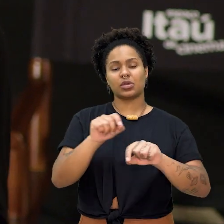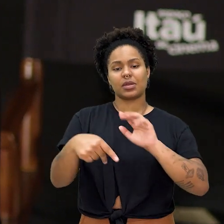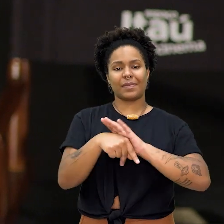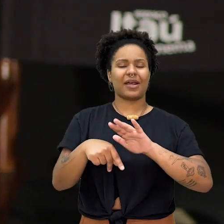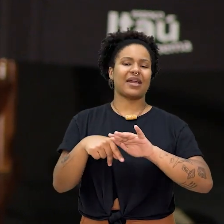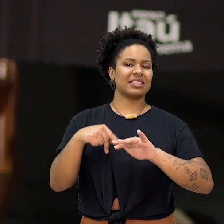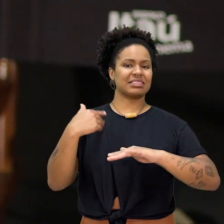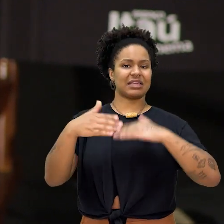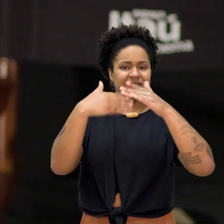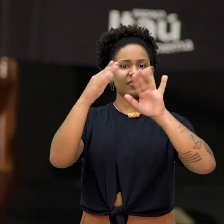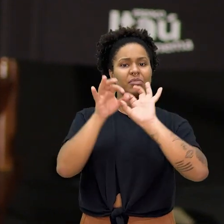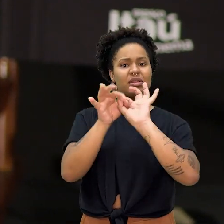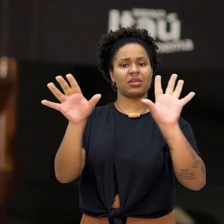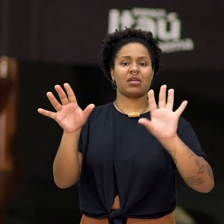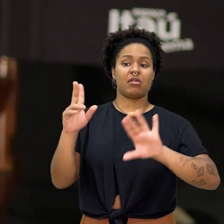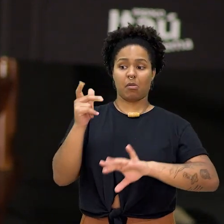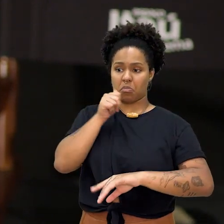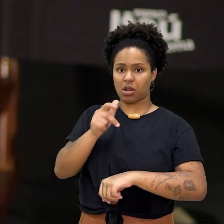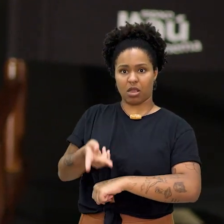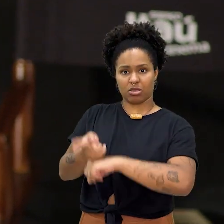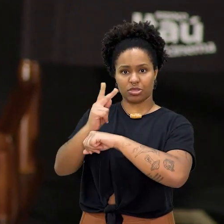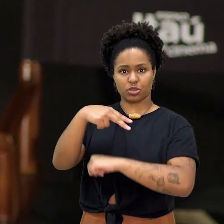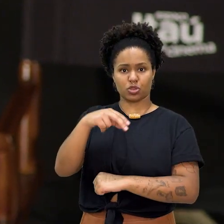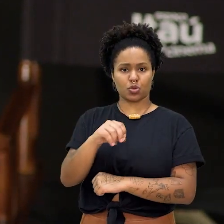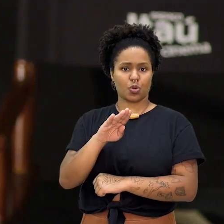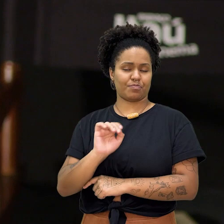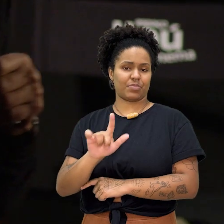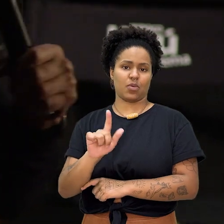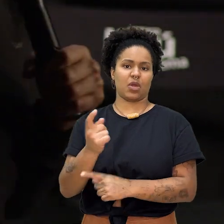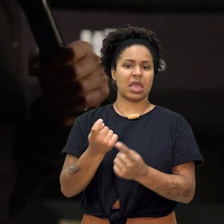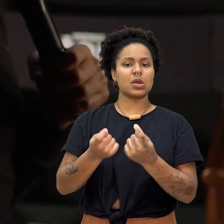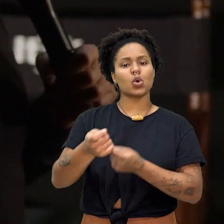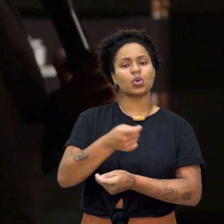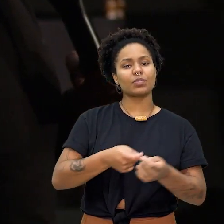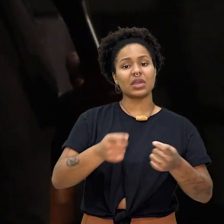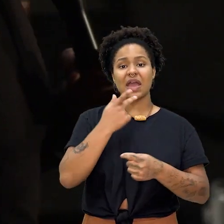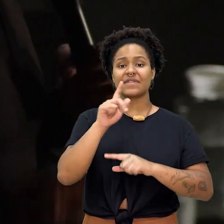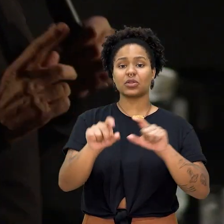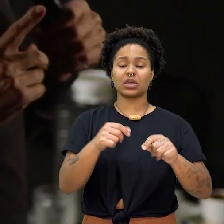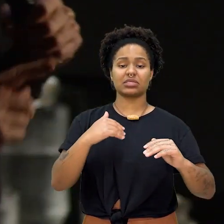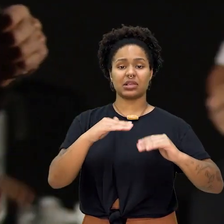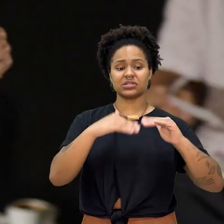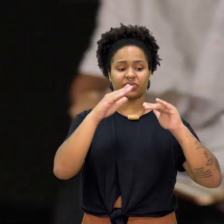como Liberdade, o Prêmio Nobel de Economia, quando ele diz que desenvolvimento, se for para valer,